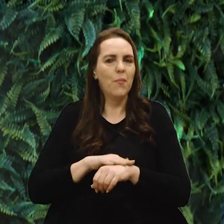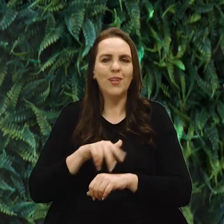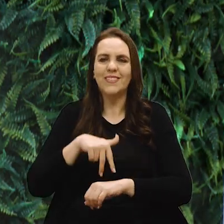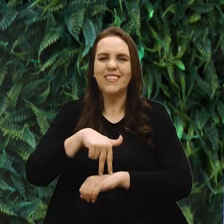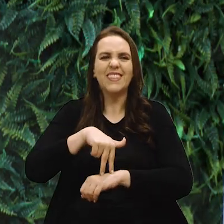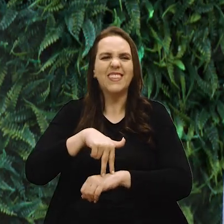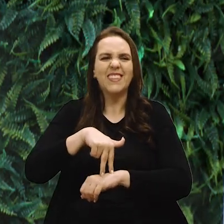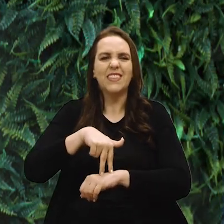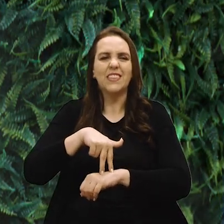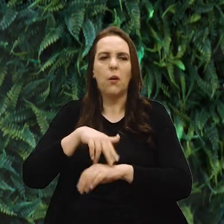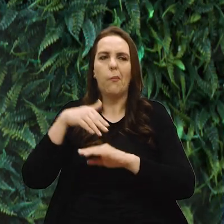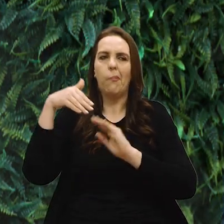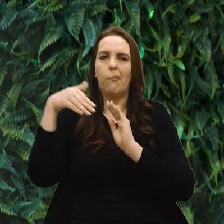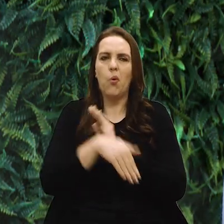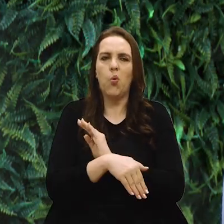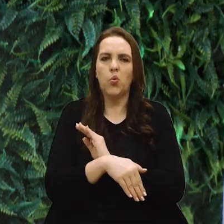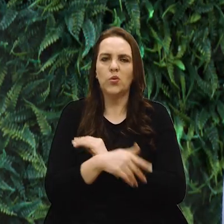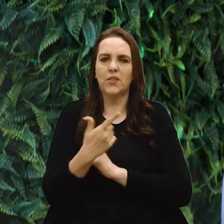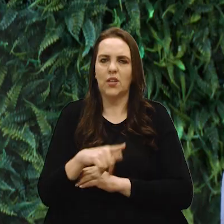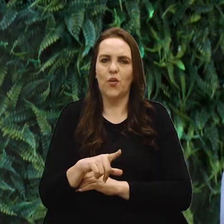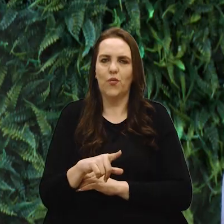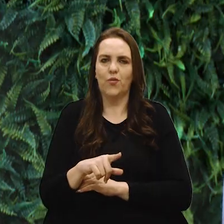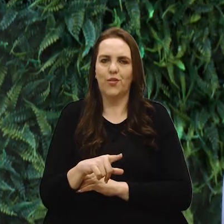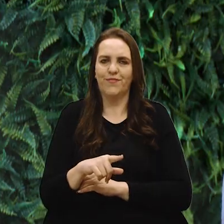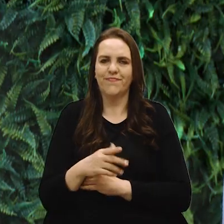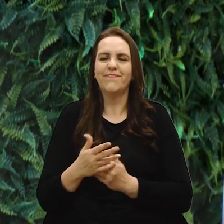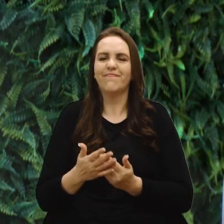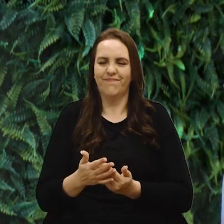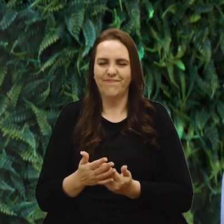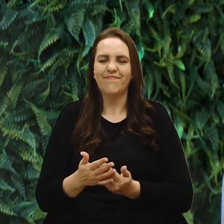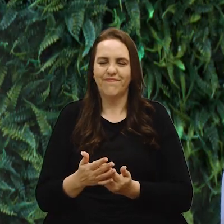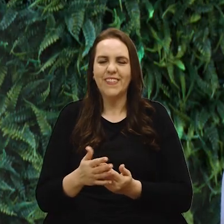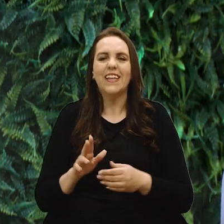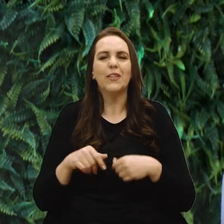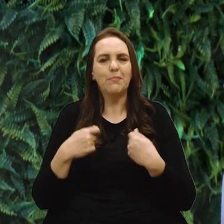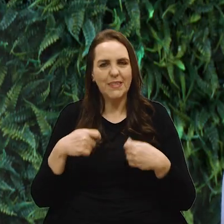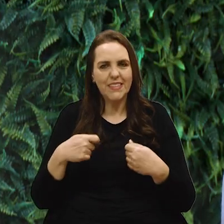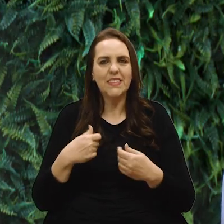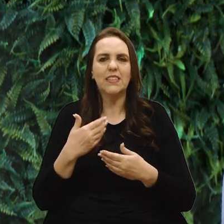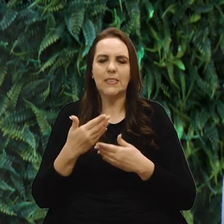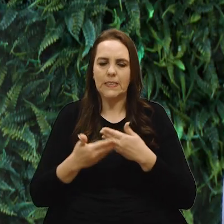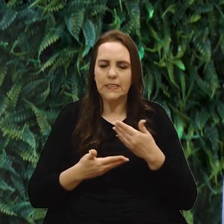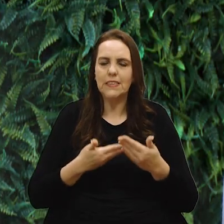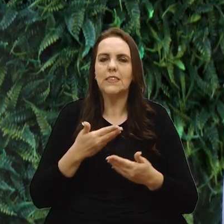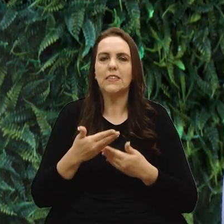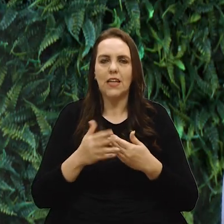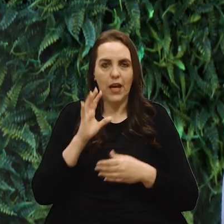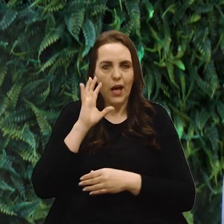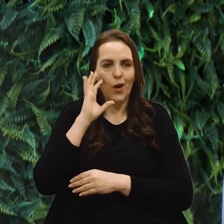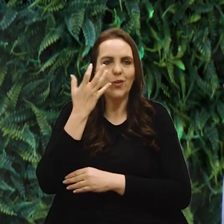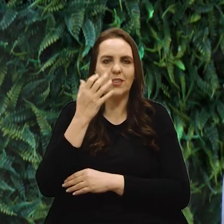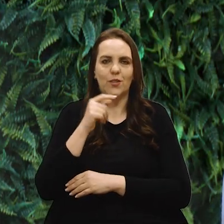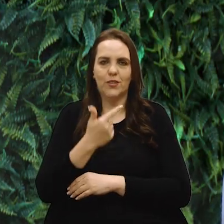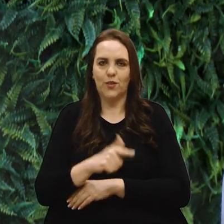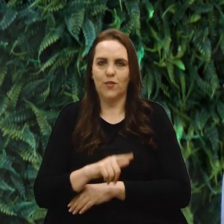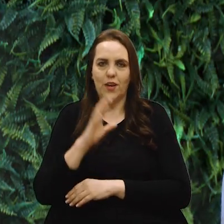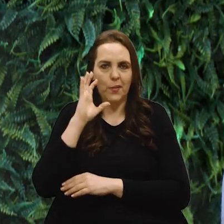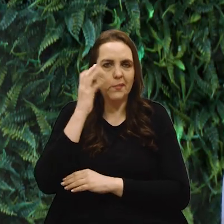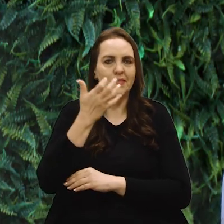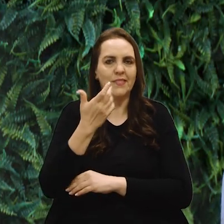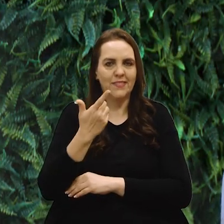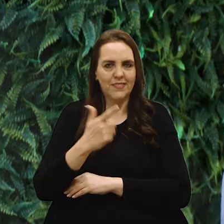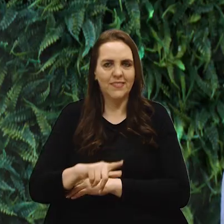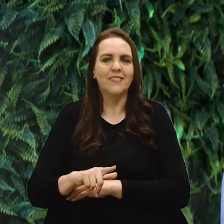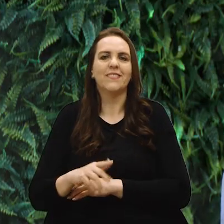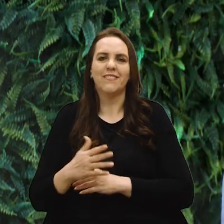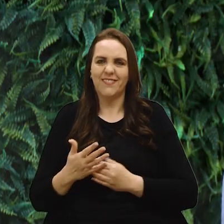recaída é uma caída de novo, assim, e uma caída de novo é uma repetição. E aí a gente vai tendo que trabalhar com essa repetição, assim.